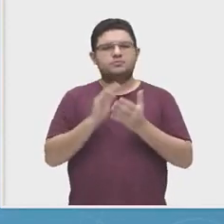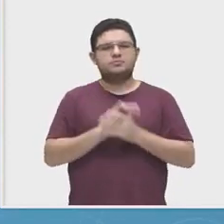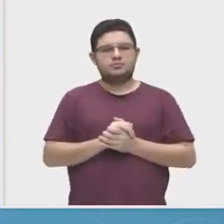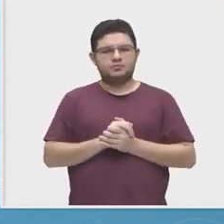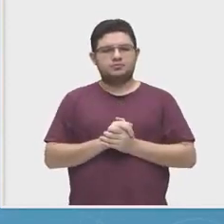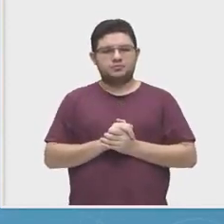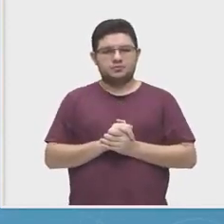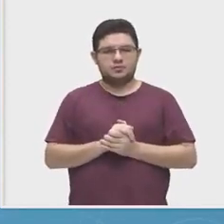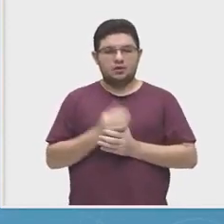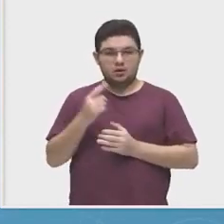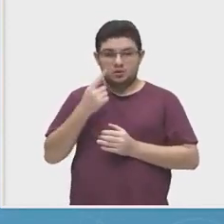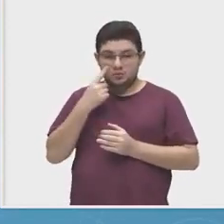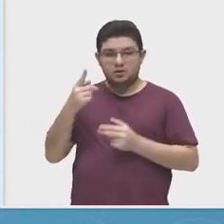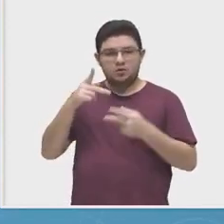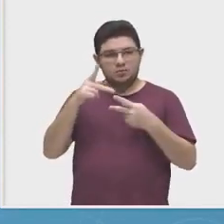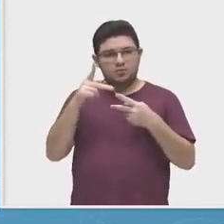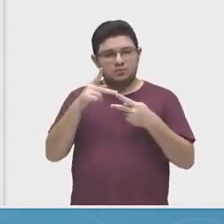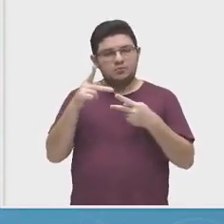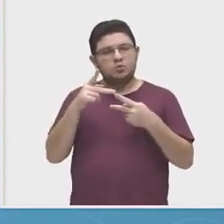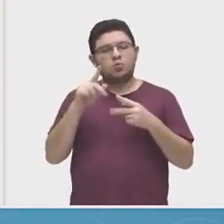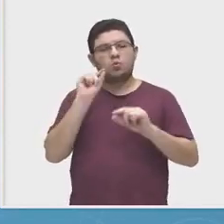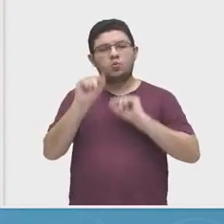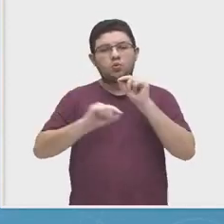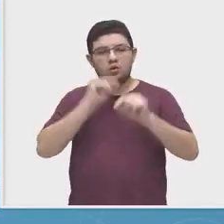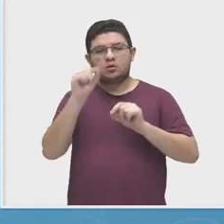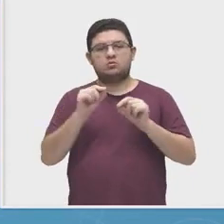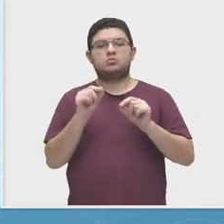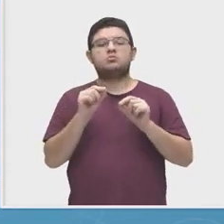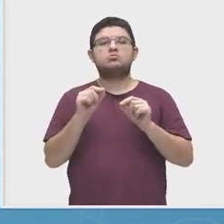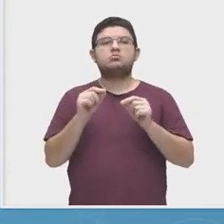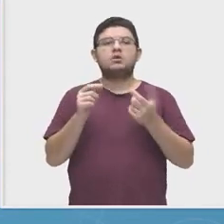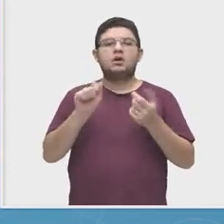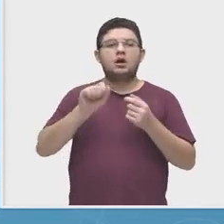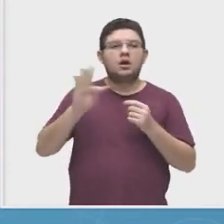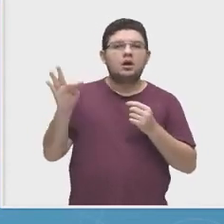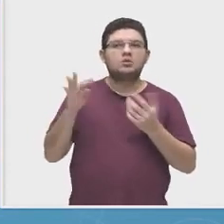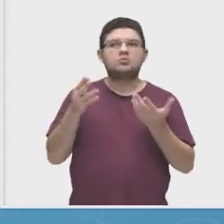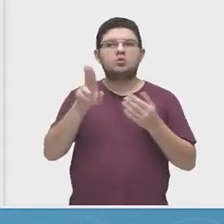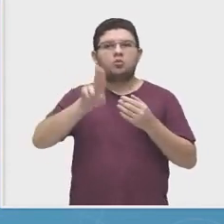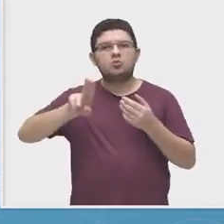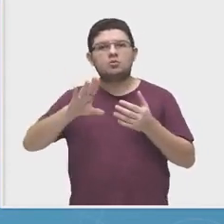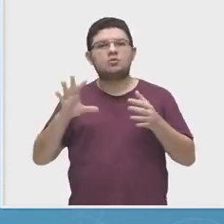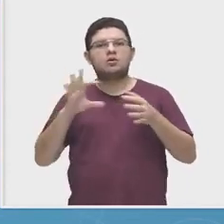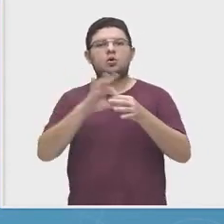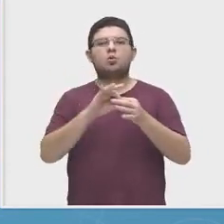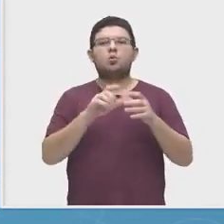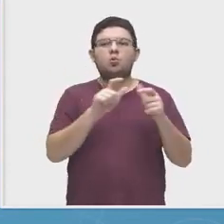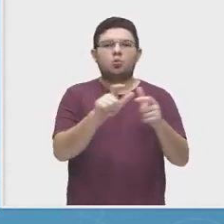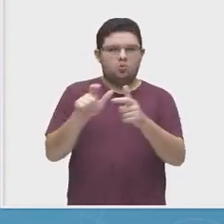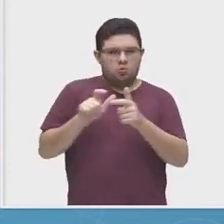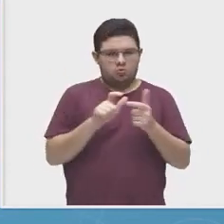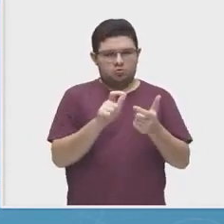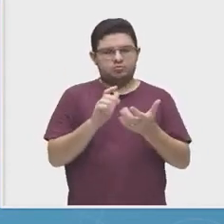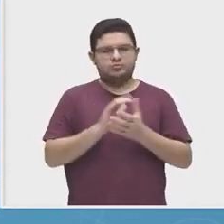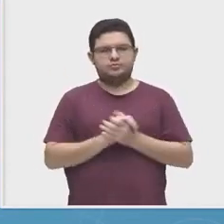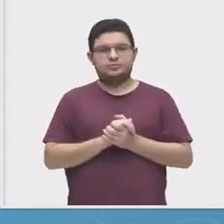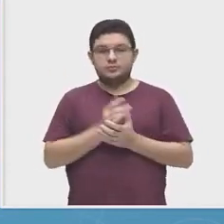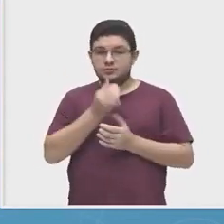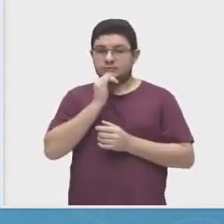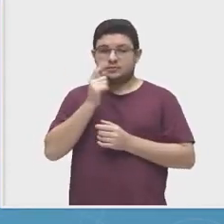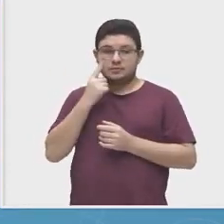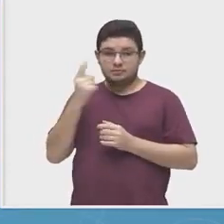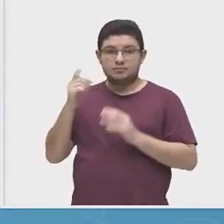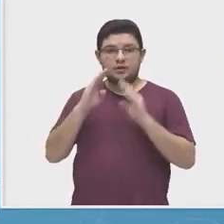então, é uma preposição que eu utilizo para lugar, né? Casa, nesse caso aqui. At home,